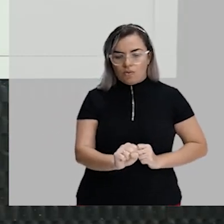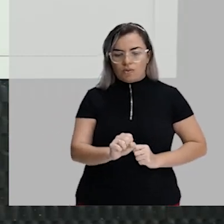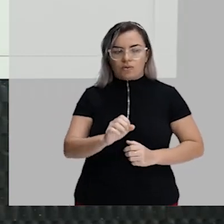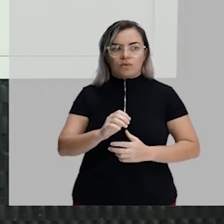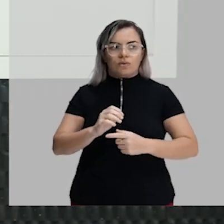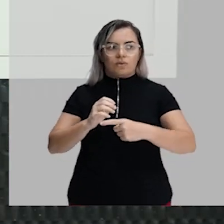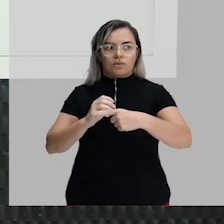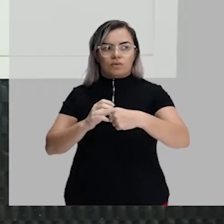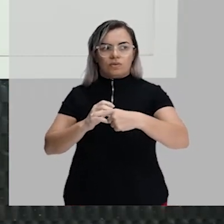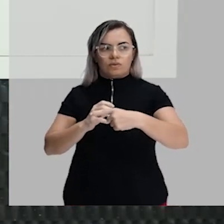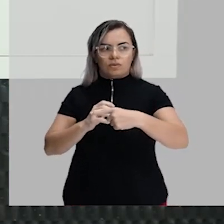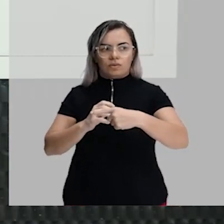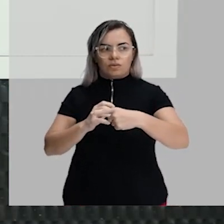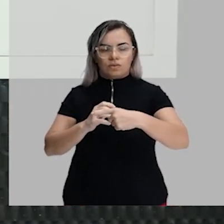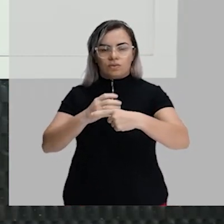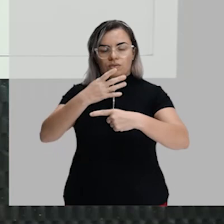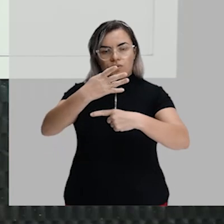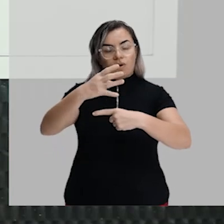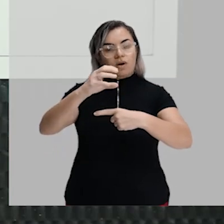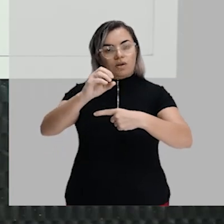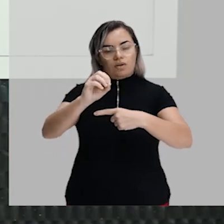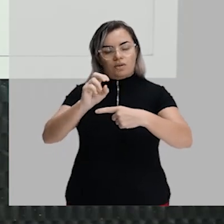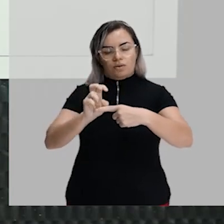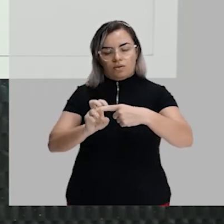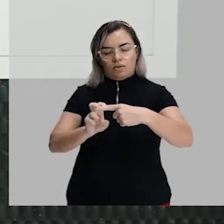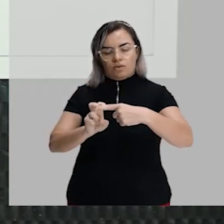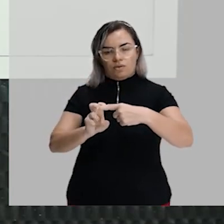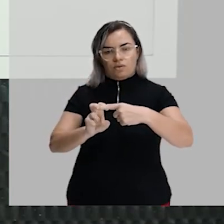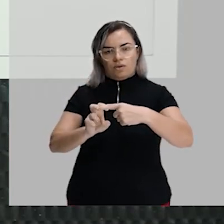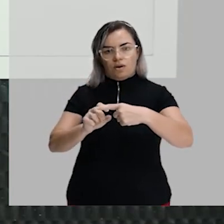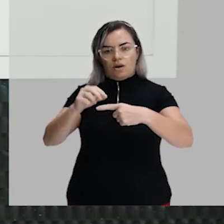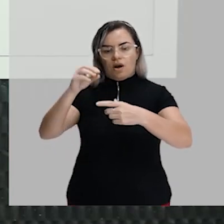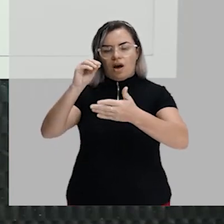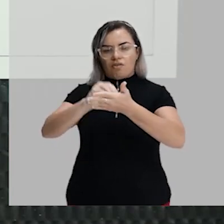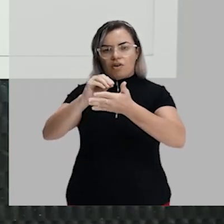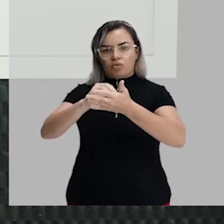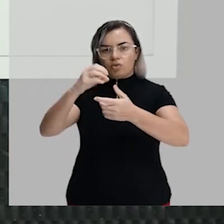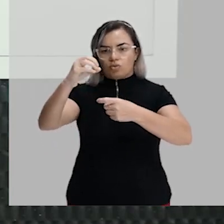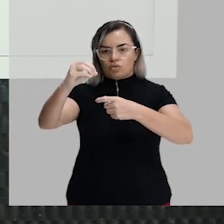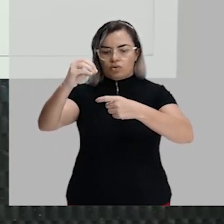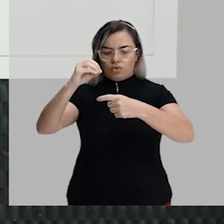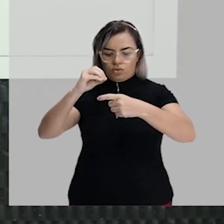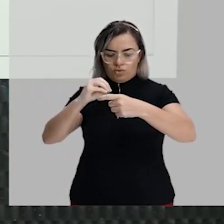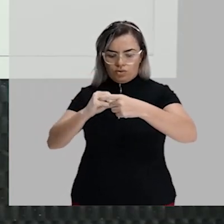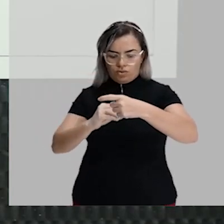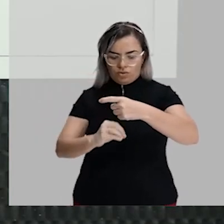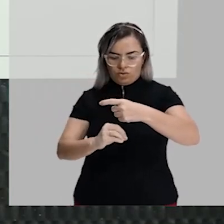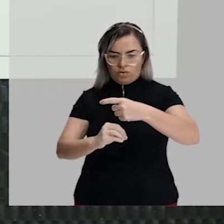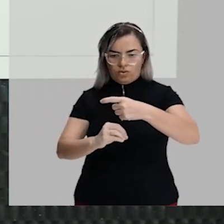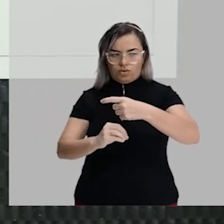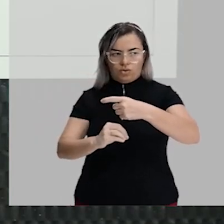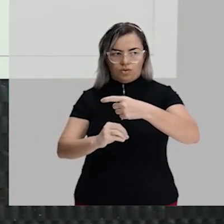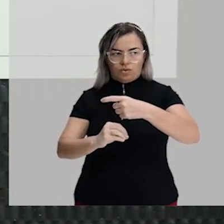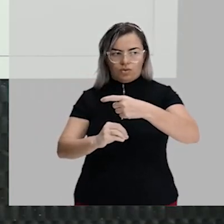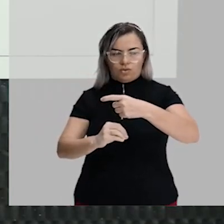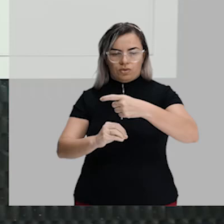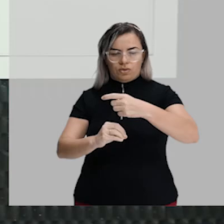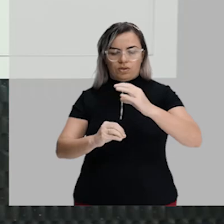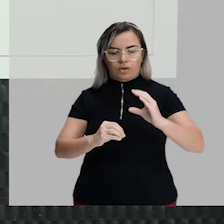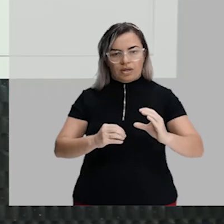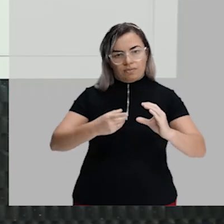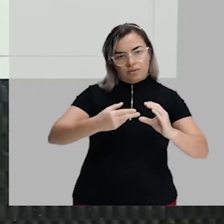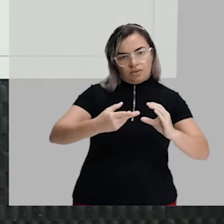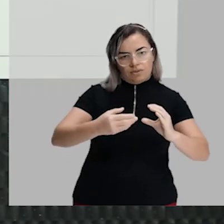Certo? 40 dividido por 5 é 8. Sobrou um zero aqui em cima que eu não utilizei. Eu posso colocar aqui embaixo. Então vai ficar